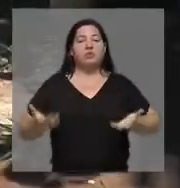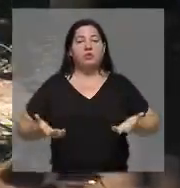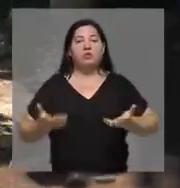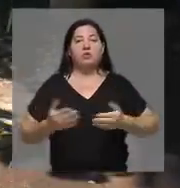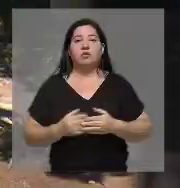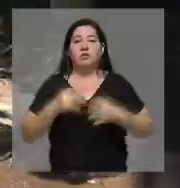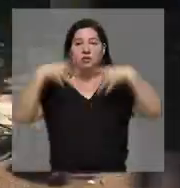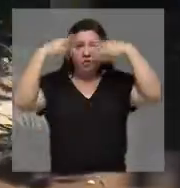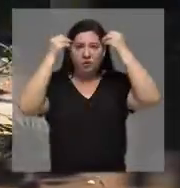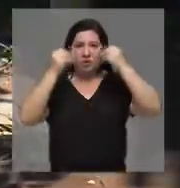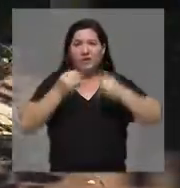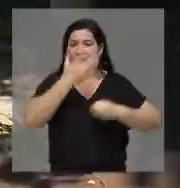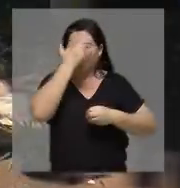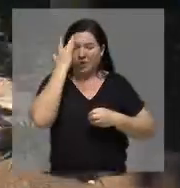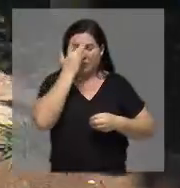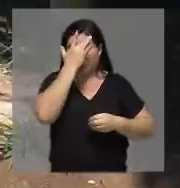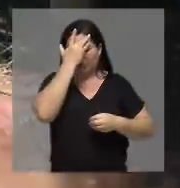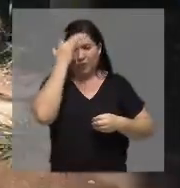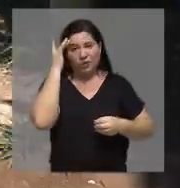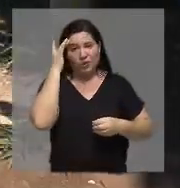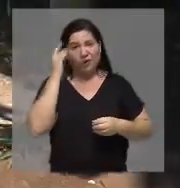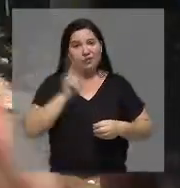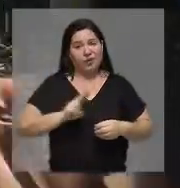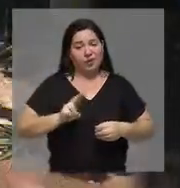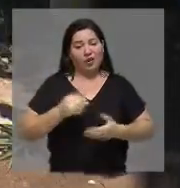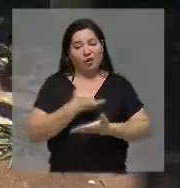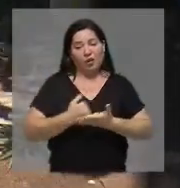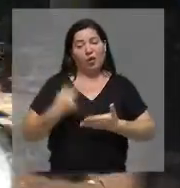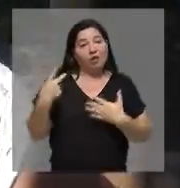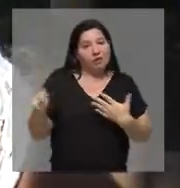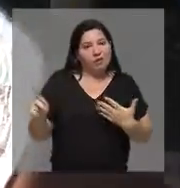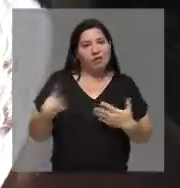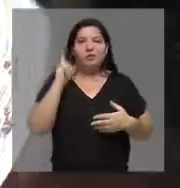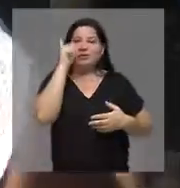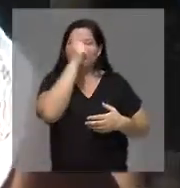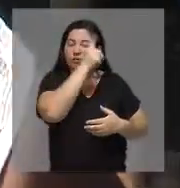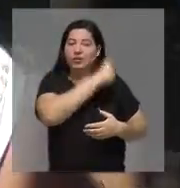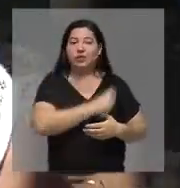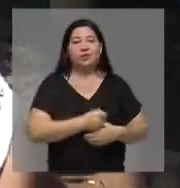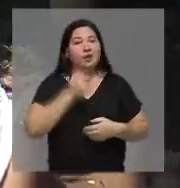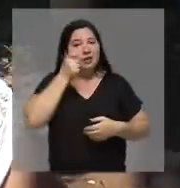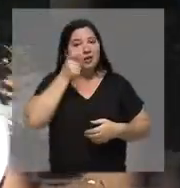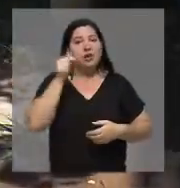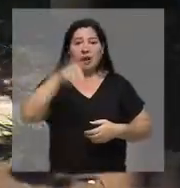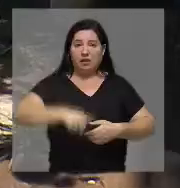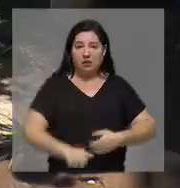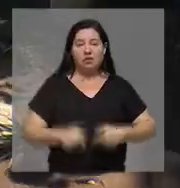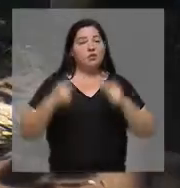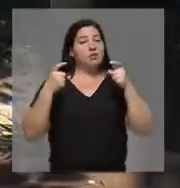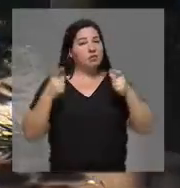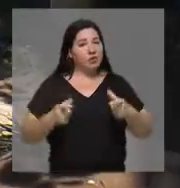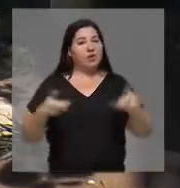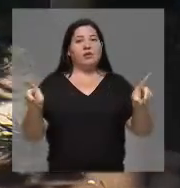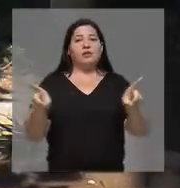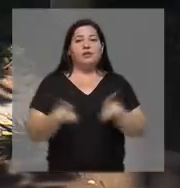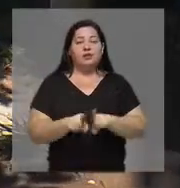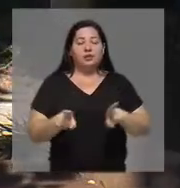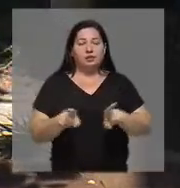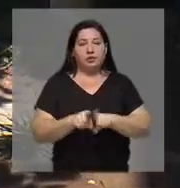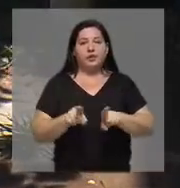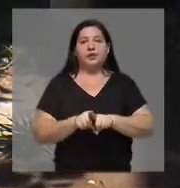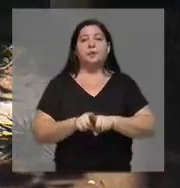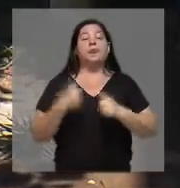disse, né, usuários de droga. Então eu gostaria de estar pedindo essa atenção, né, para nosso bairro, né? A